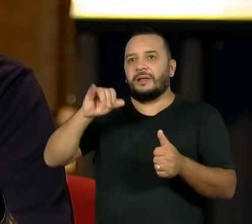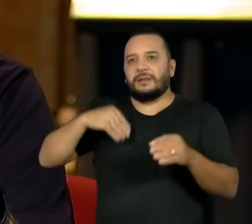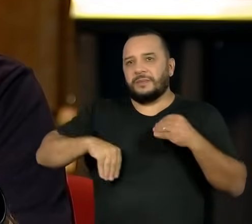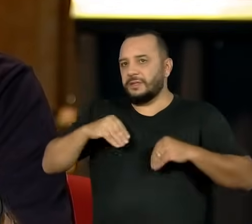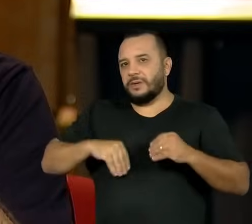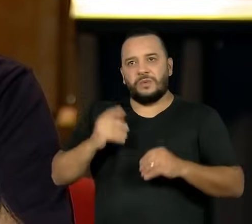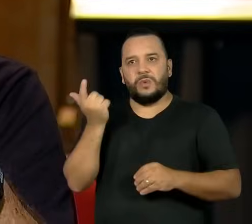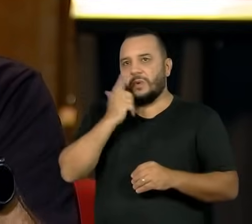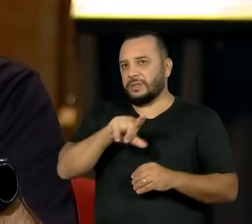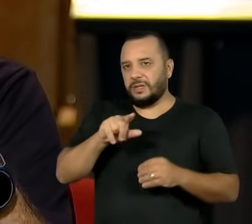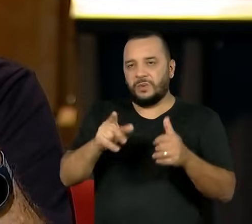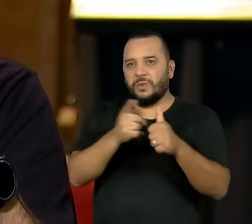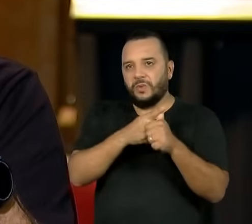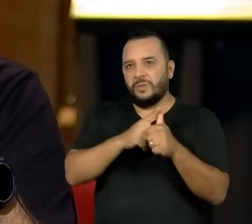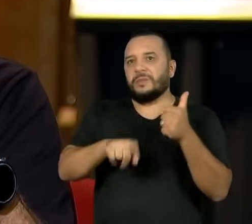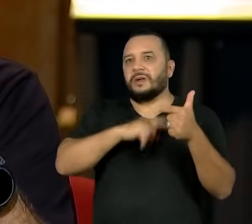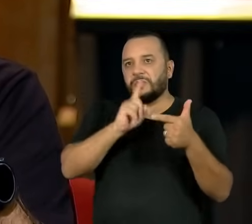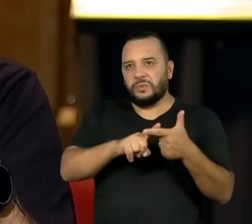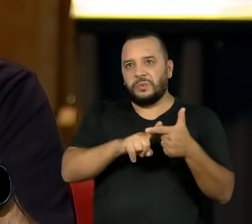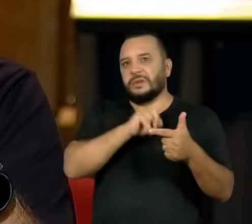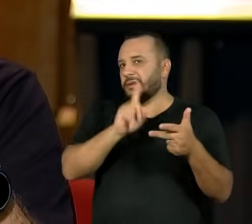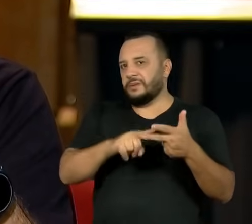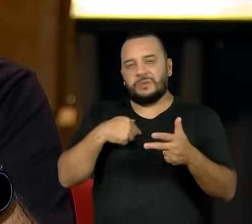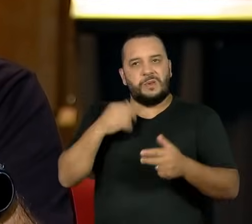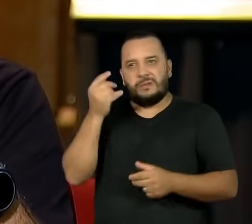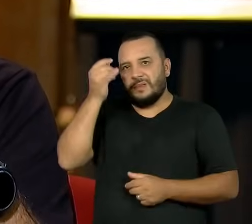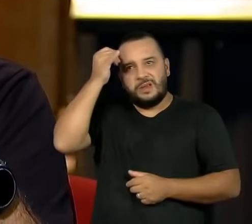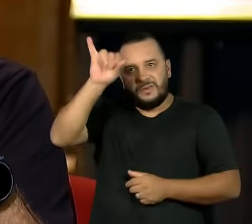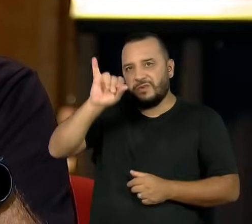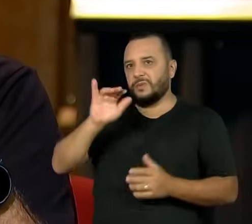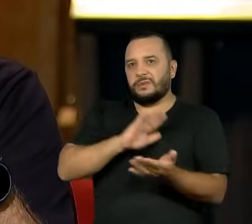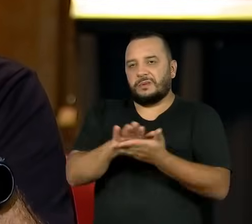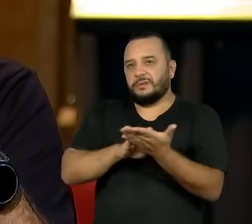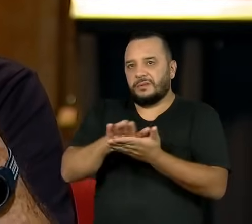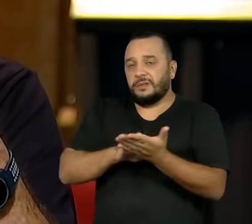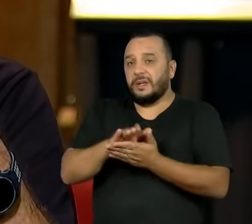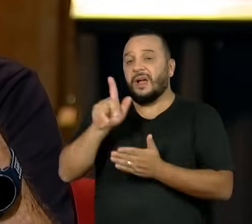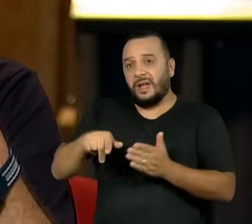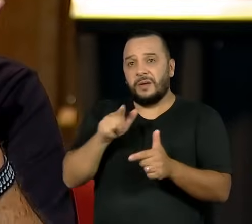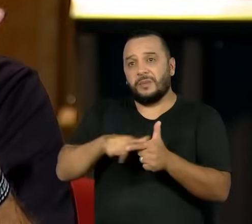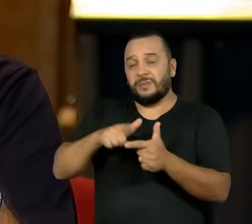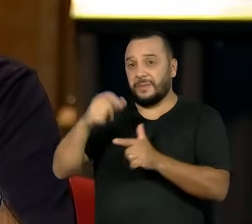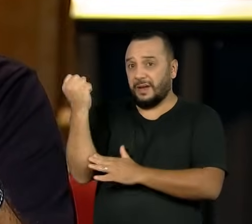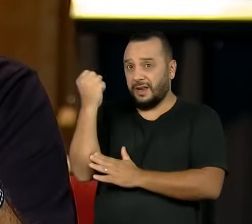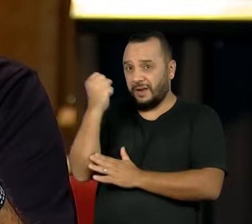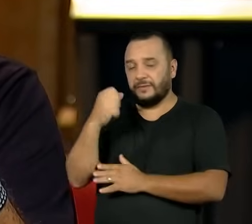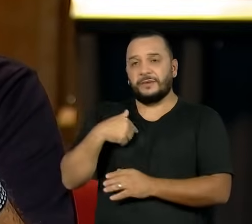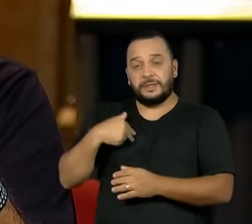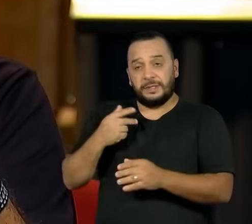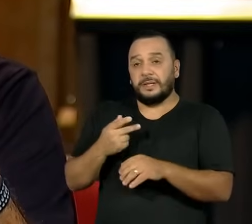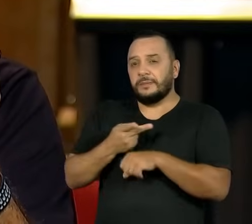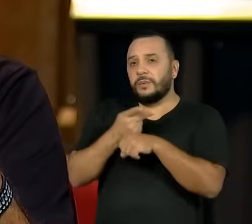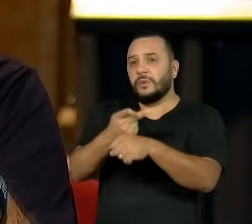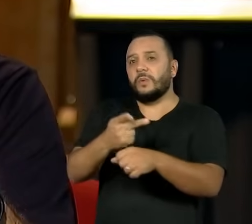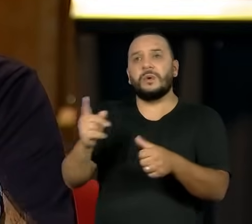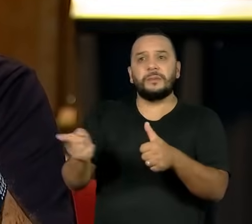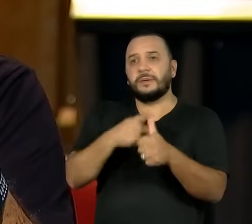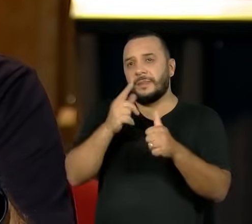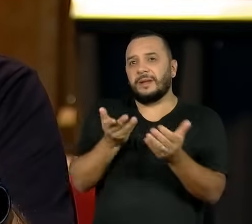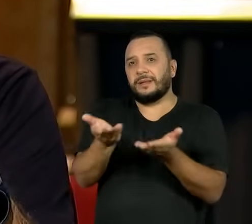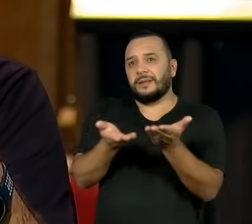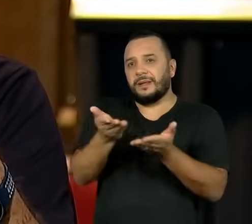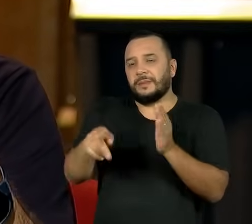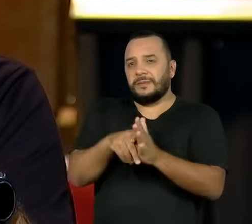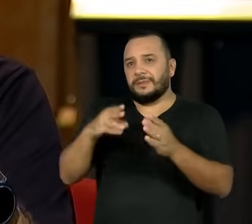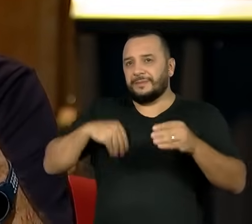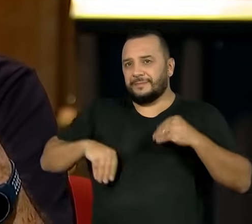responderam. Só para você ter uma ideia da gravidade desses pacientes, quando você procura um primeiro tratamento para depressão, você tem aí